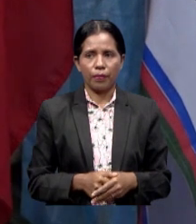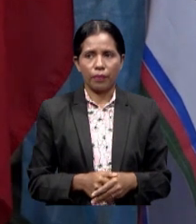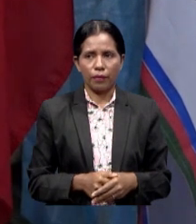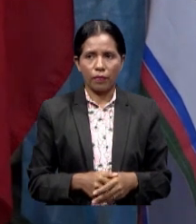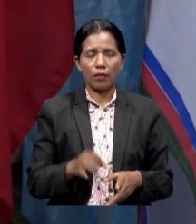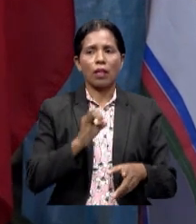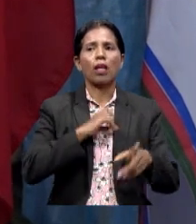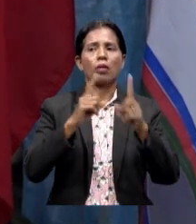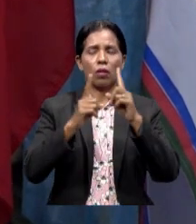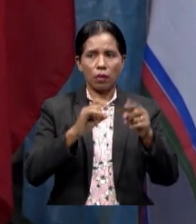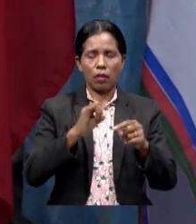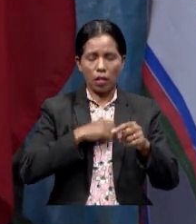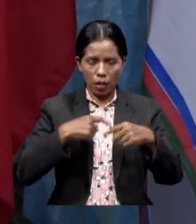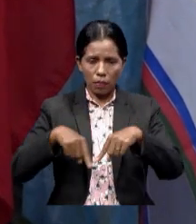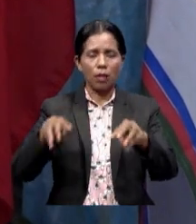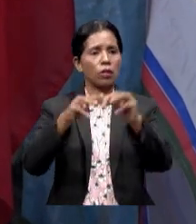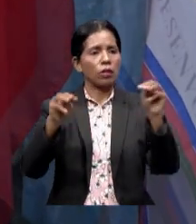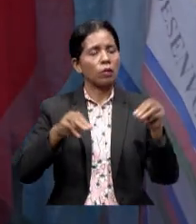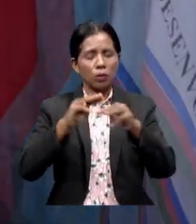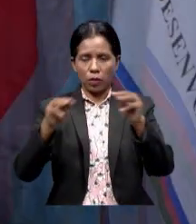Alculia, a maulagem município Sierra Hotel.